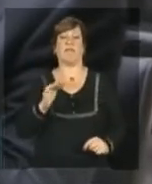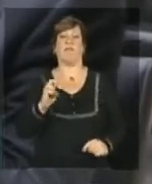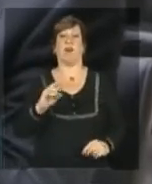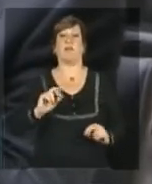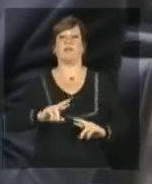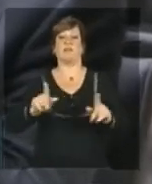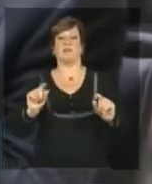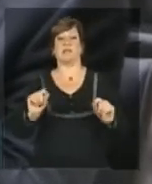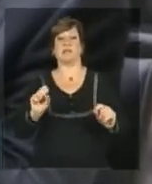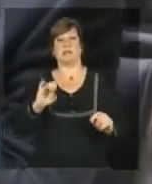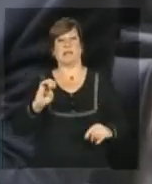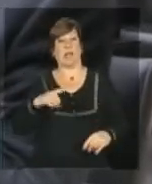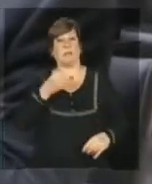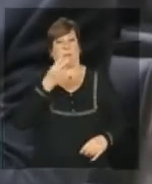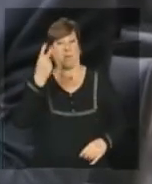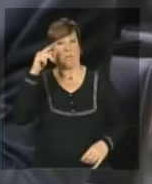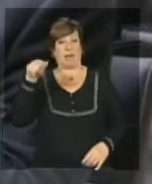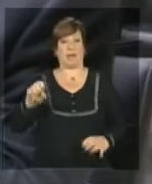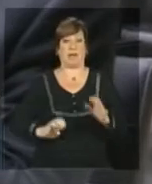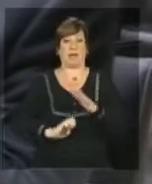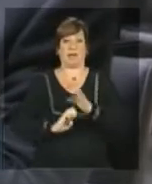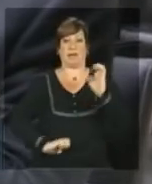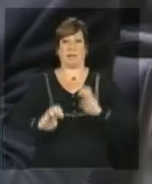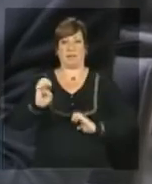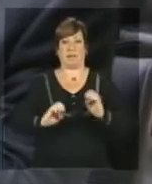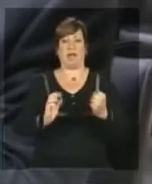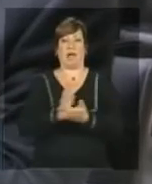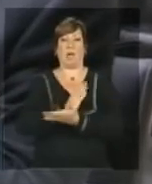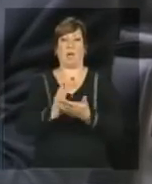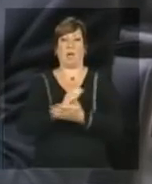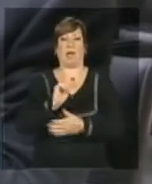seria saudável para a empresa, como alguns